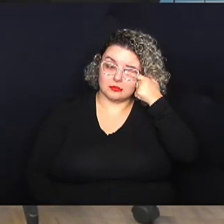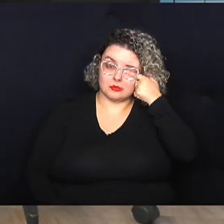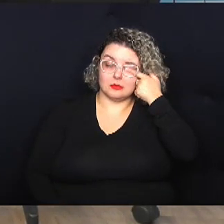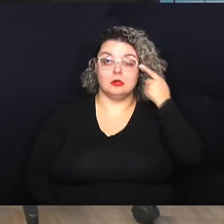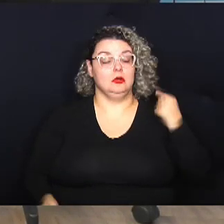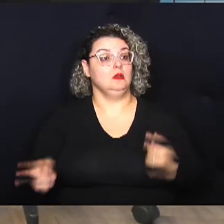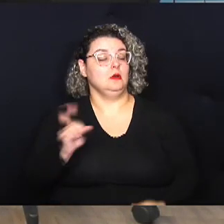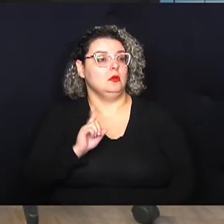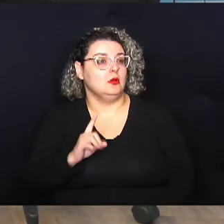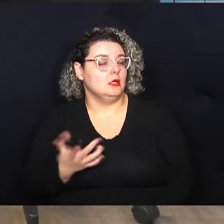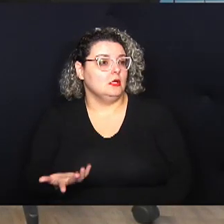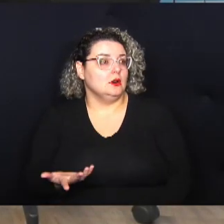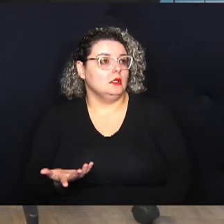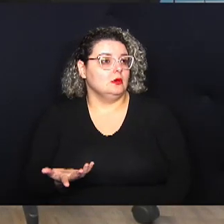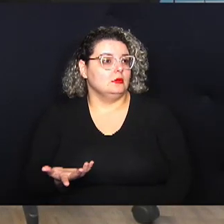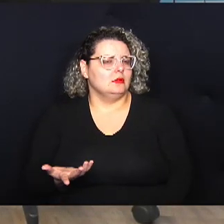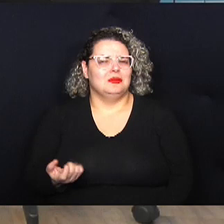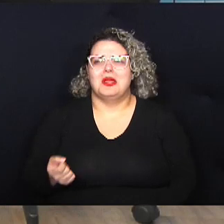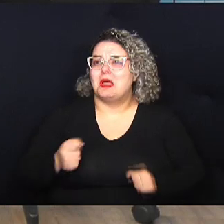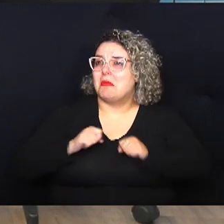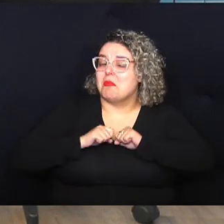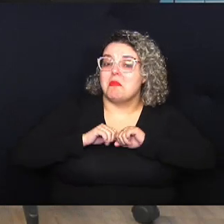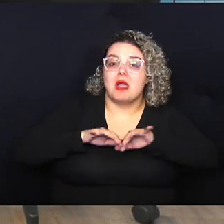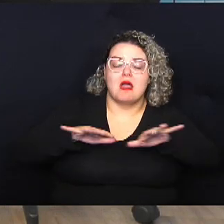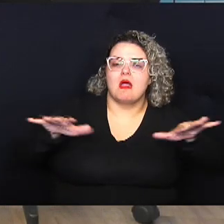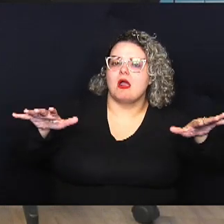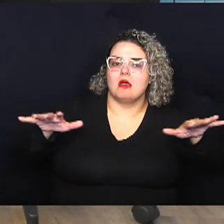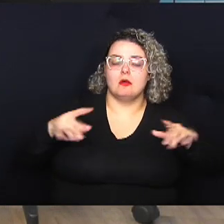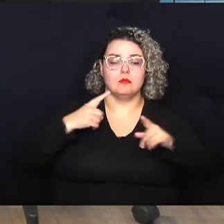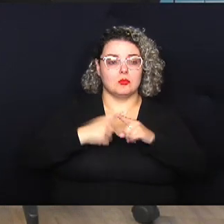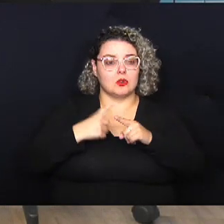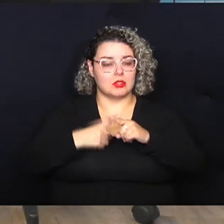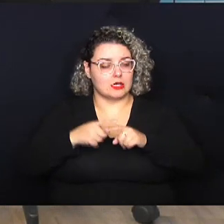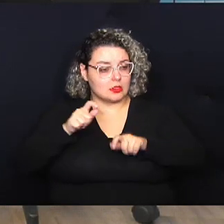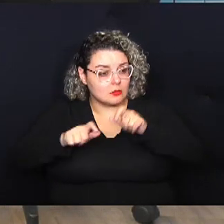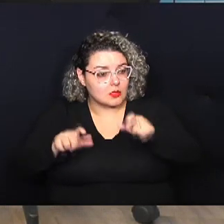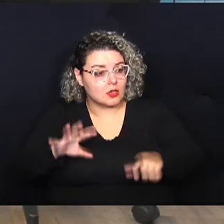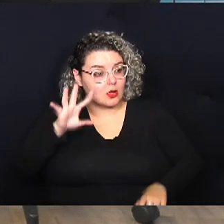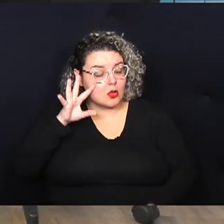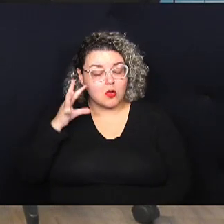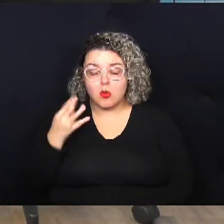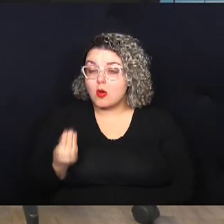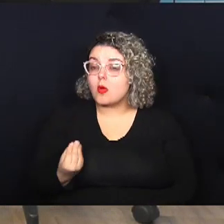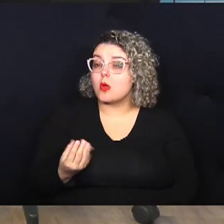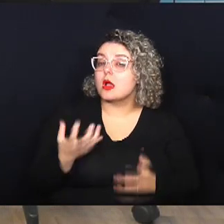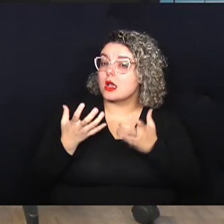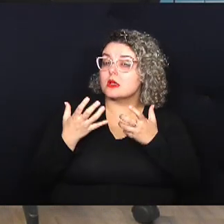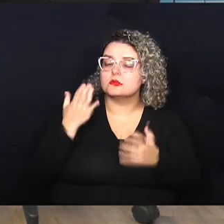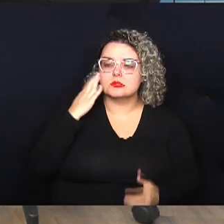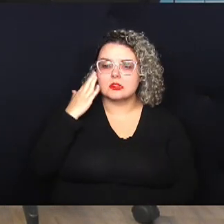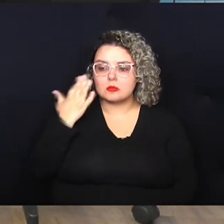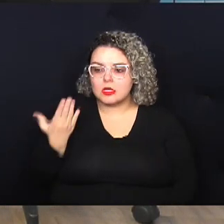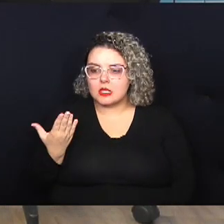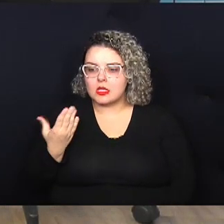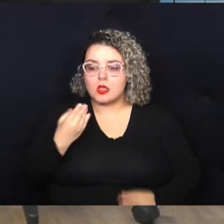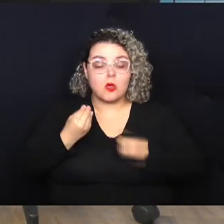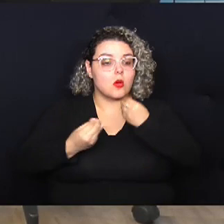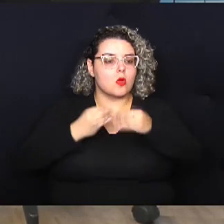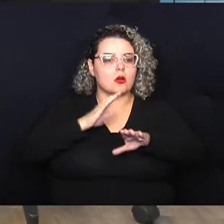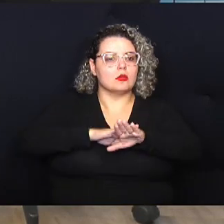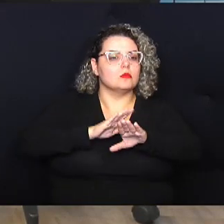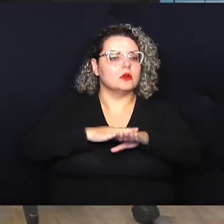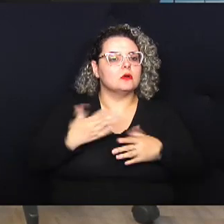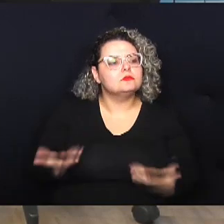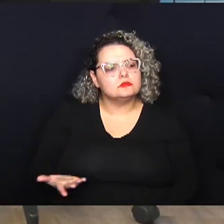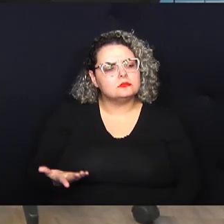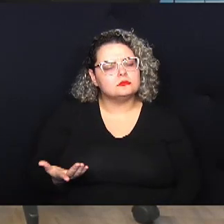tão, vamos dizer, exacerbado como é agora, porque tem muita gente com sede de conhecimento, querendo saber como é que nós funcionamos, né? E